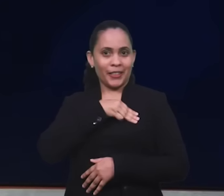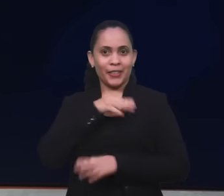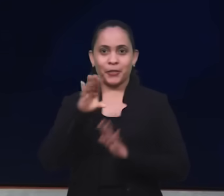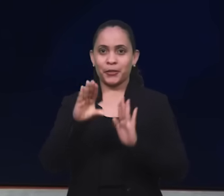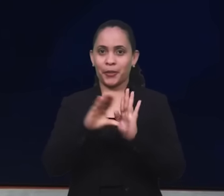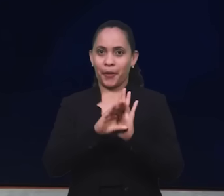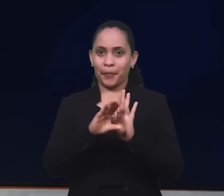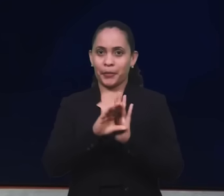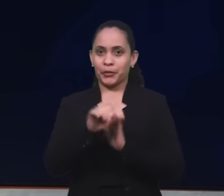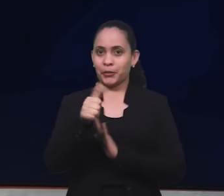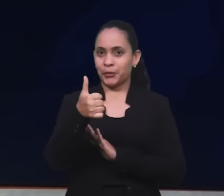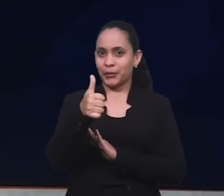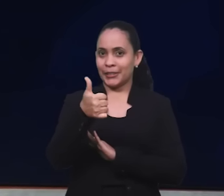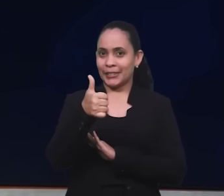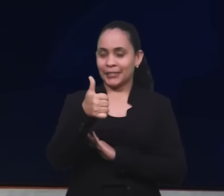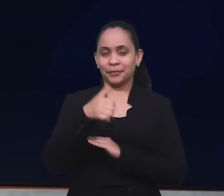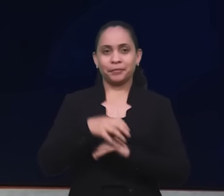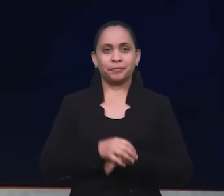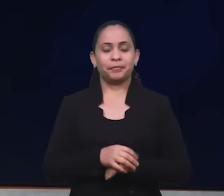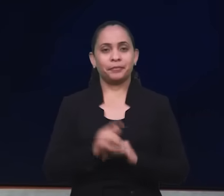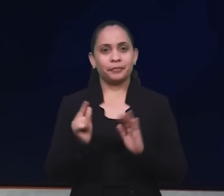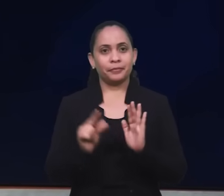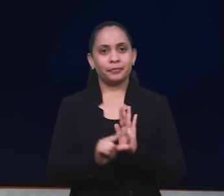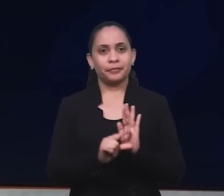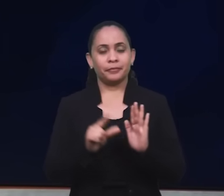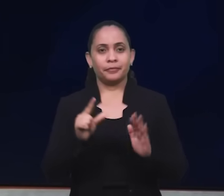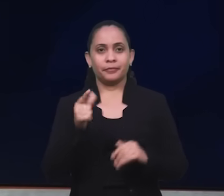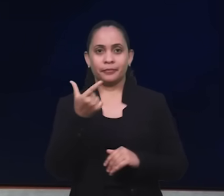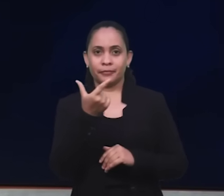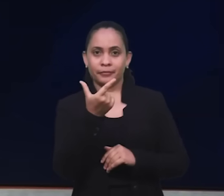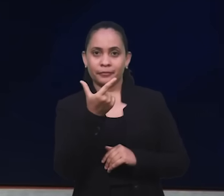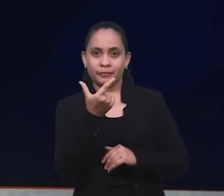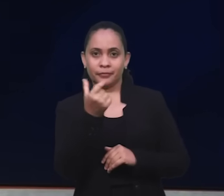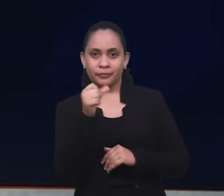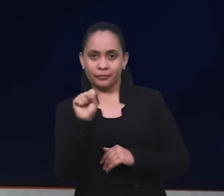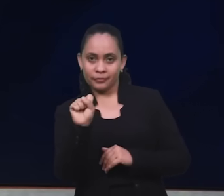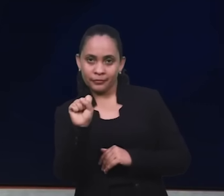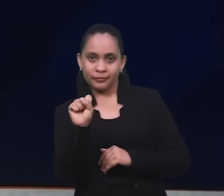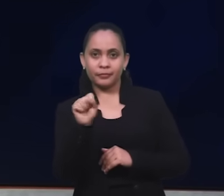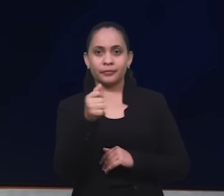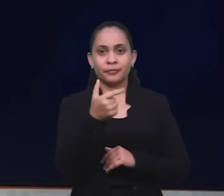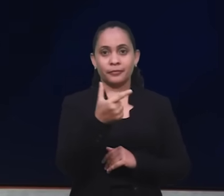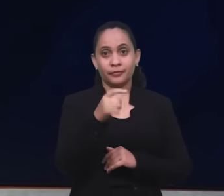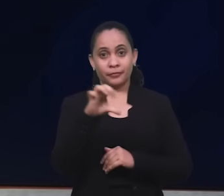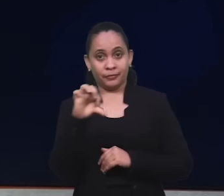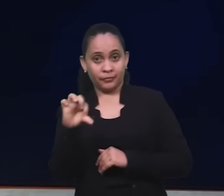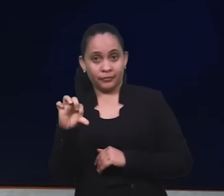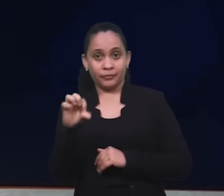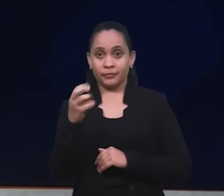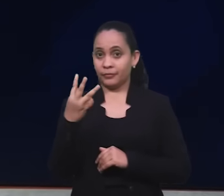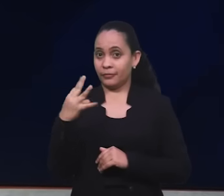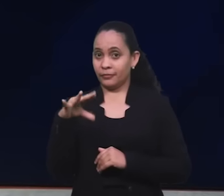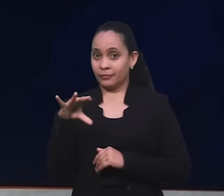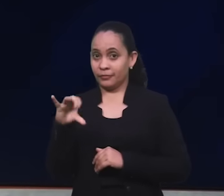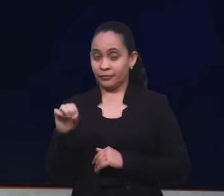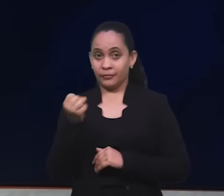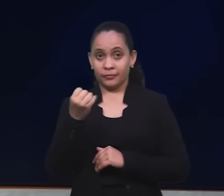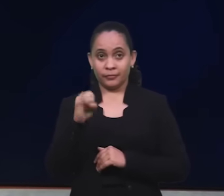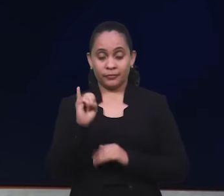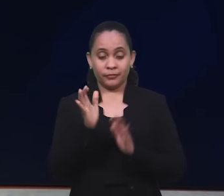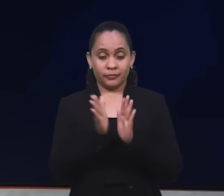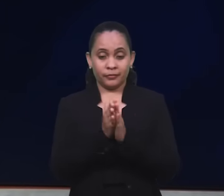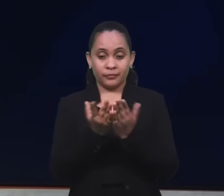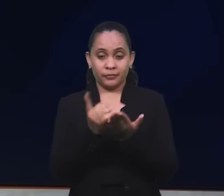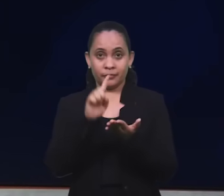Mateus, Mateus capítulo 11, versículo 28, 29 e 30. Se você tiver a